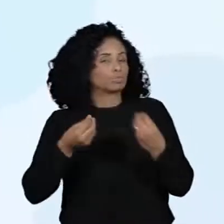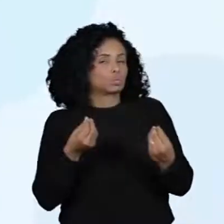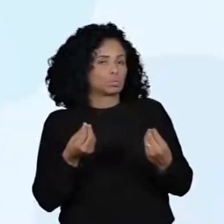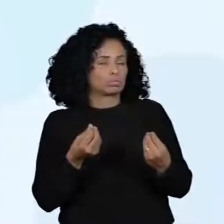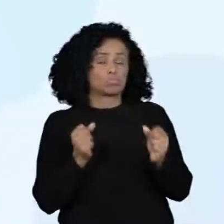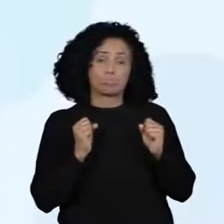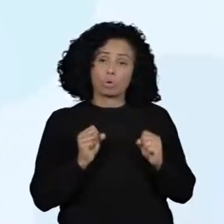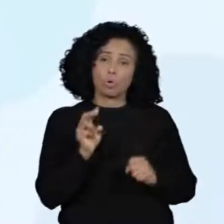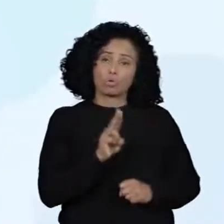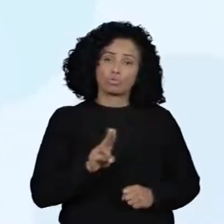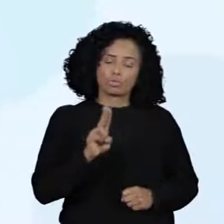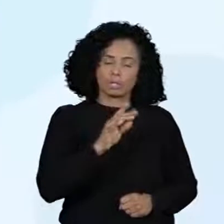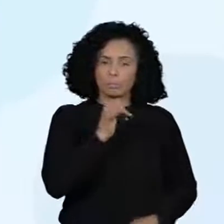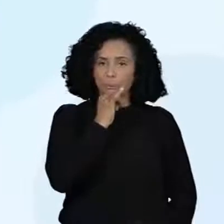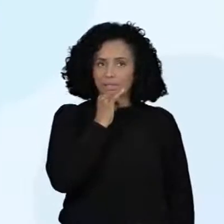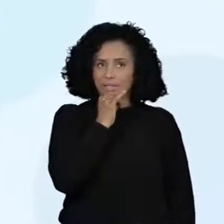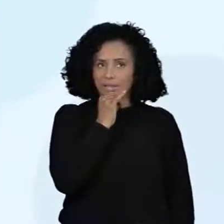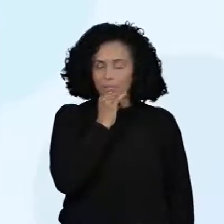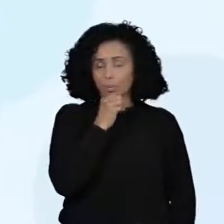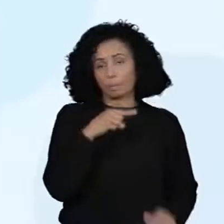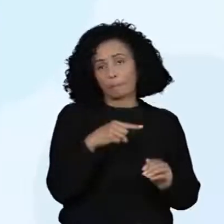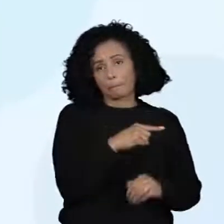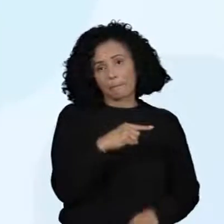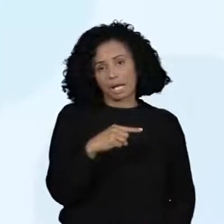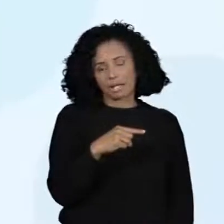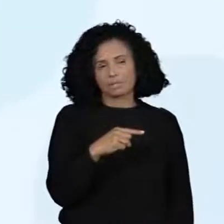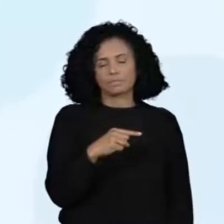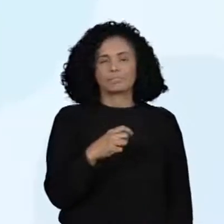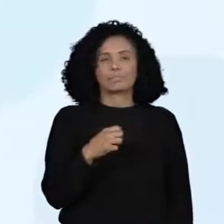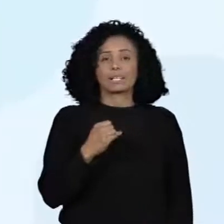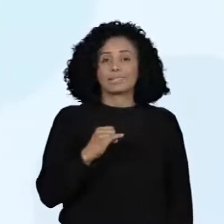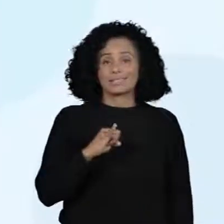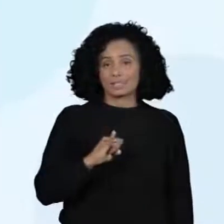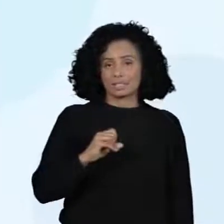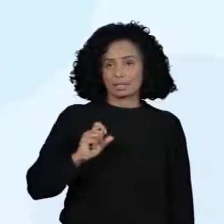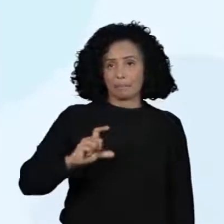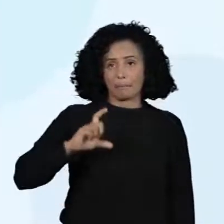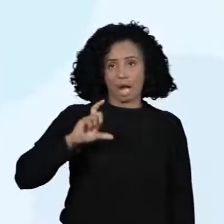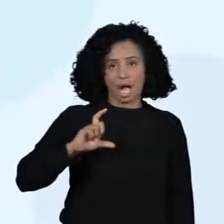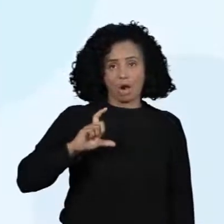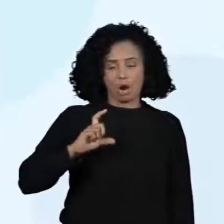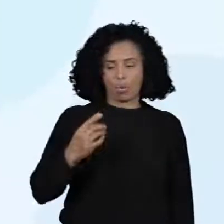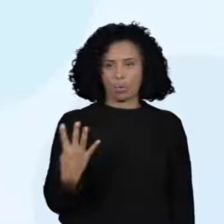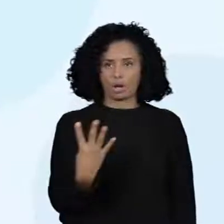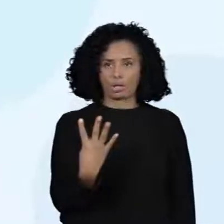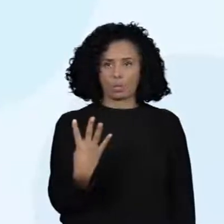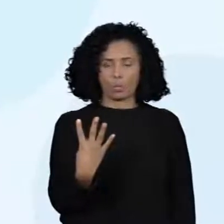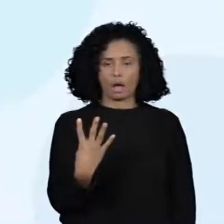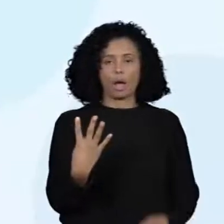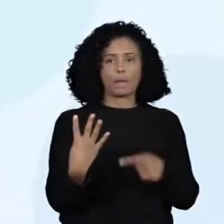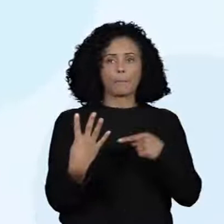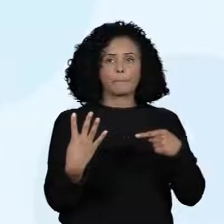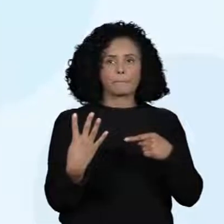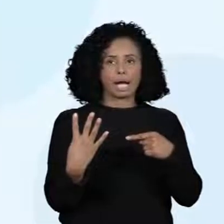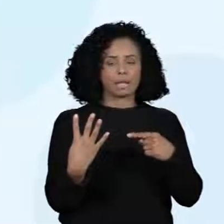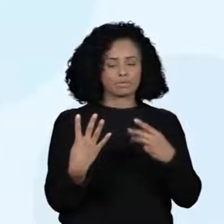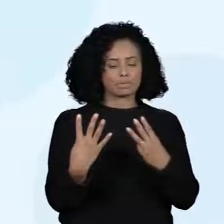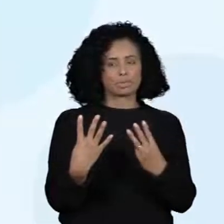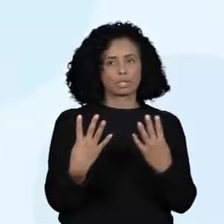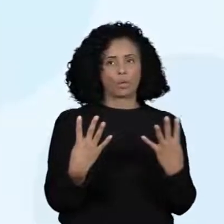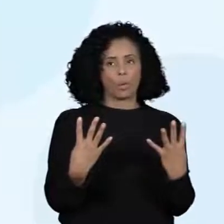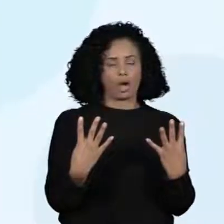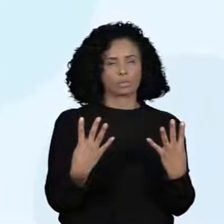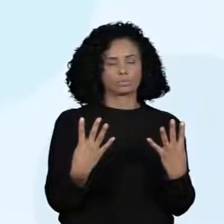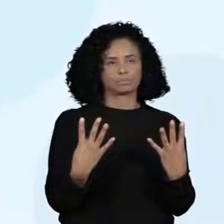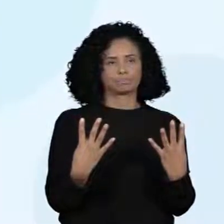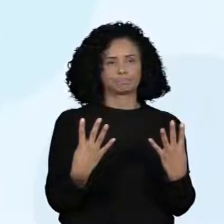quantidade de figurinhas de Carlos. Já que ele tem mais. Isso. E tirar aí a quantidade de figurinhas da Leila. E aí nós